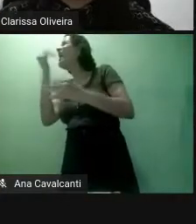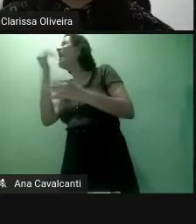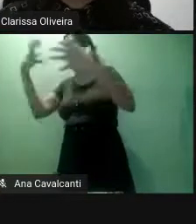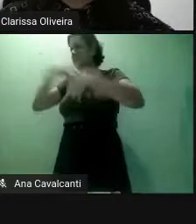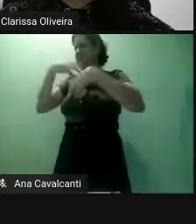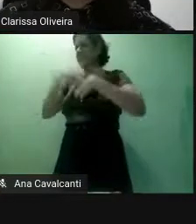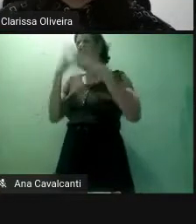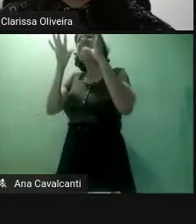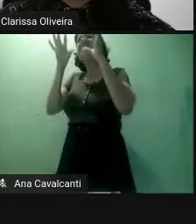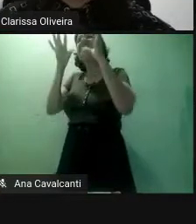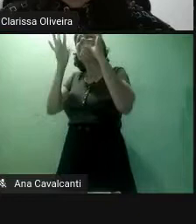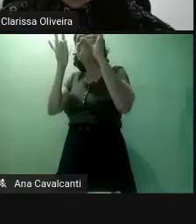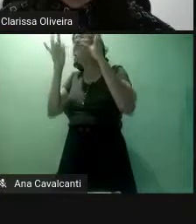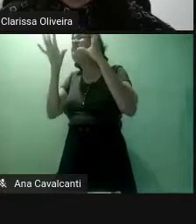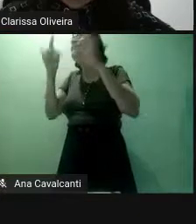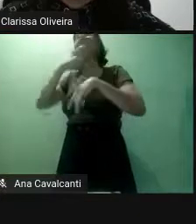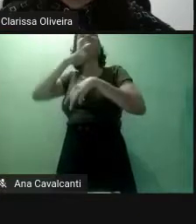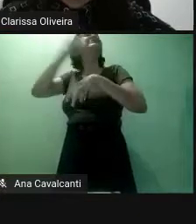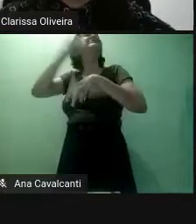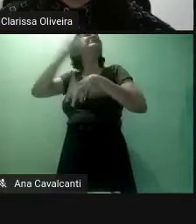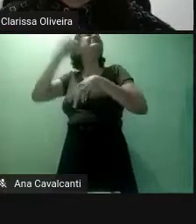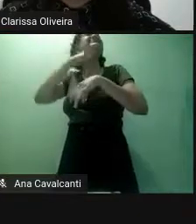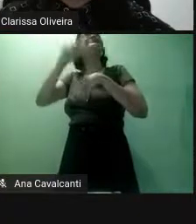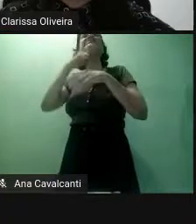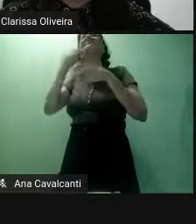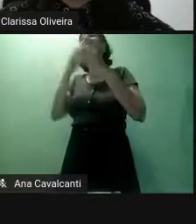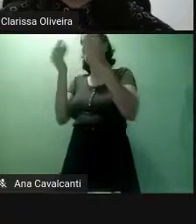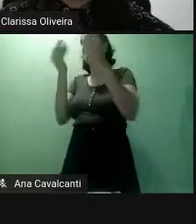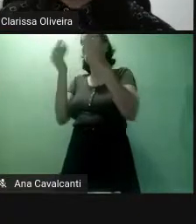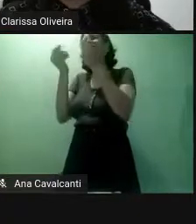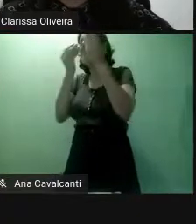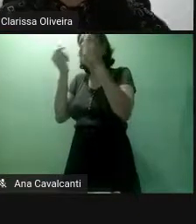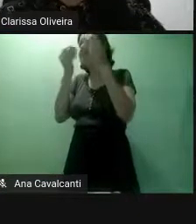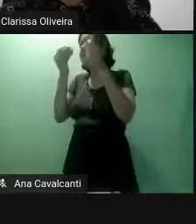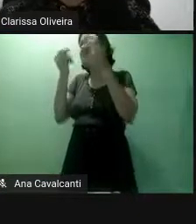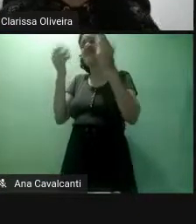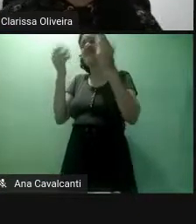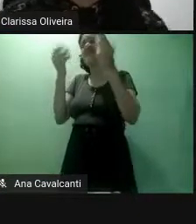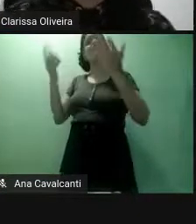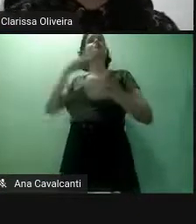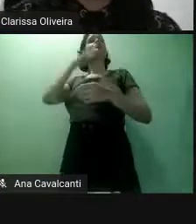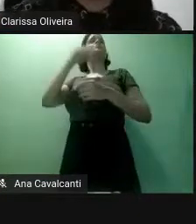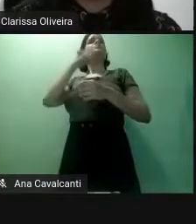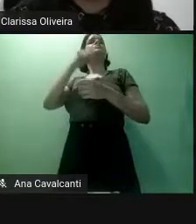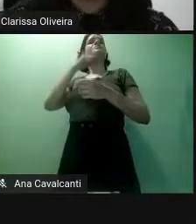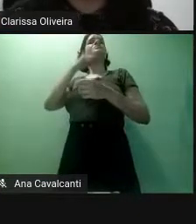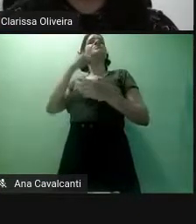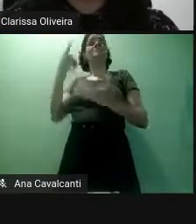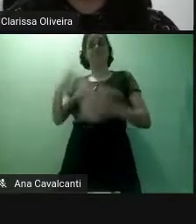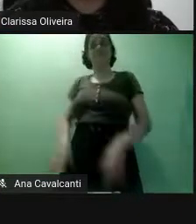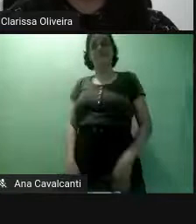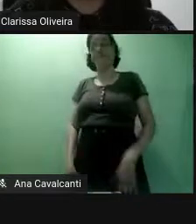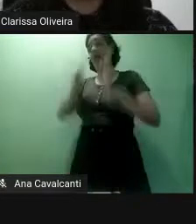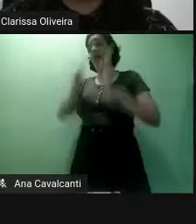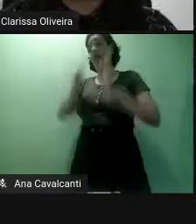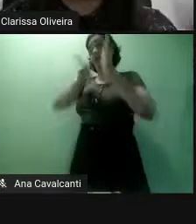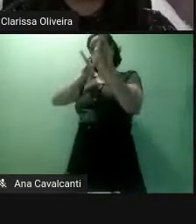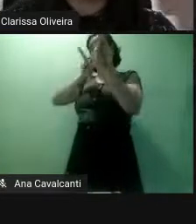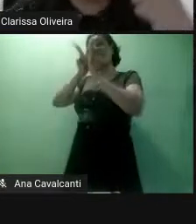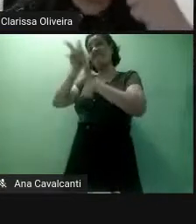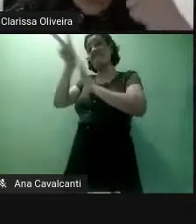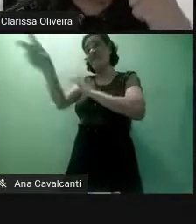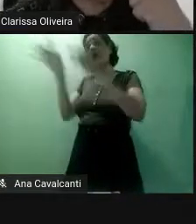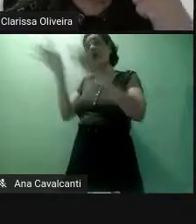dessa forma. Por que isso? Porque, como eu falei, que o vírus ele tem